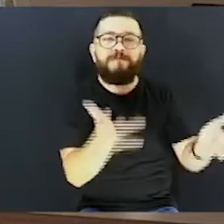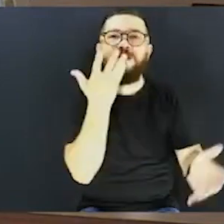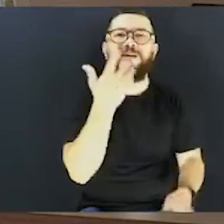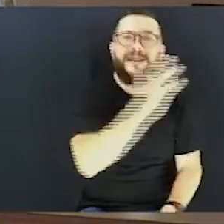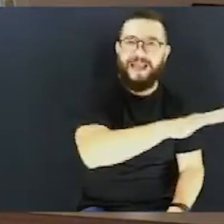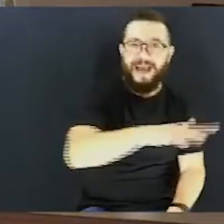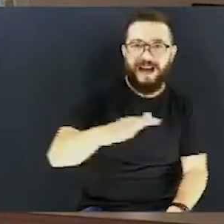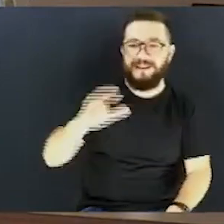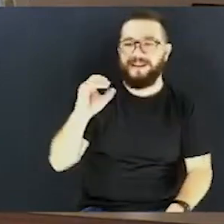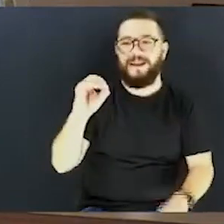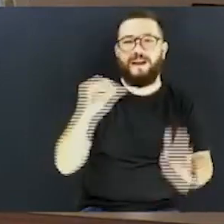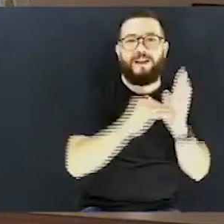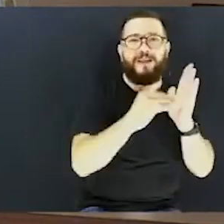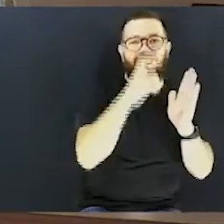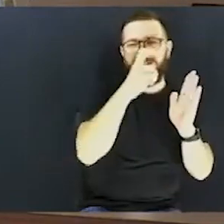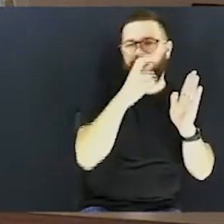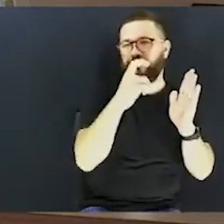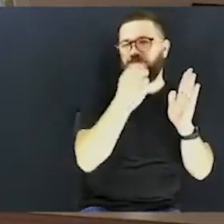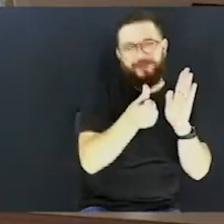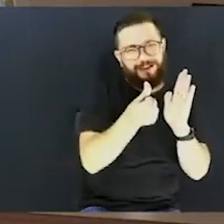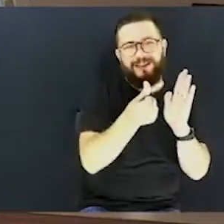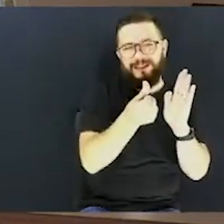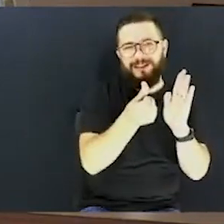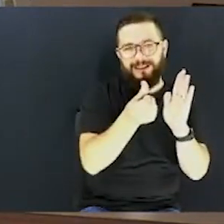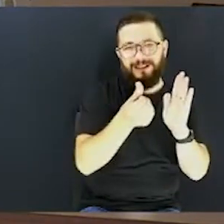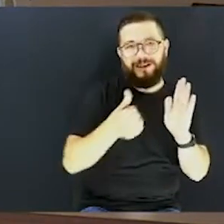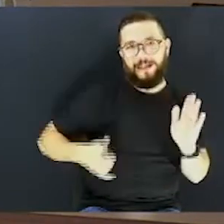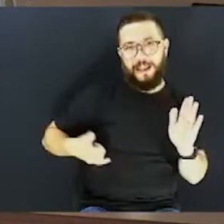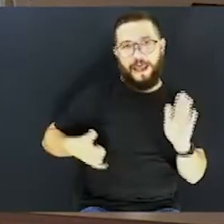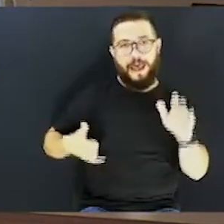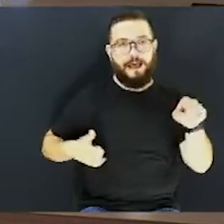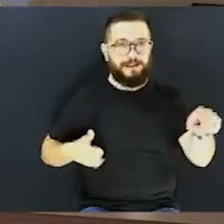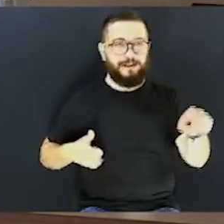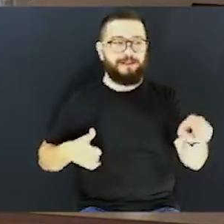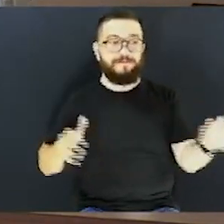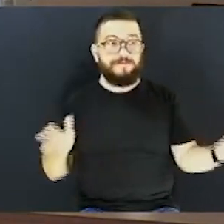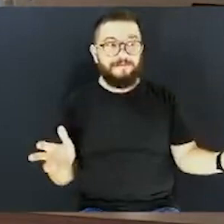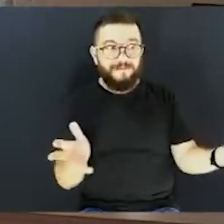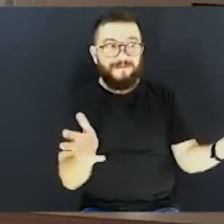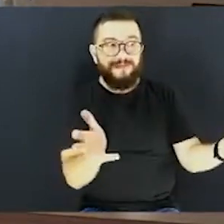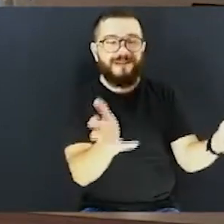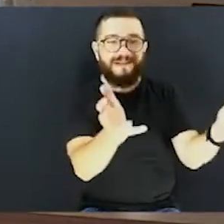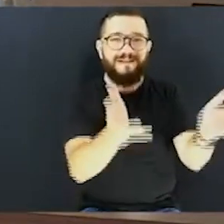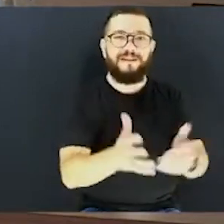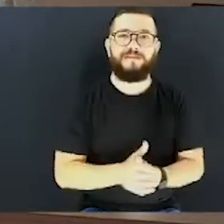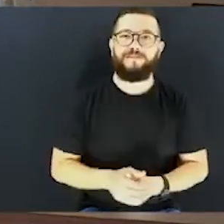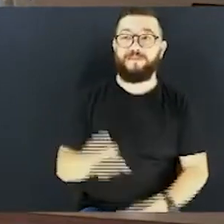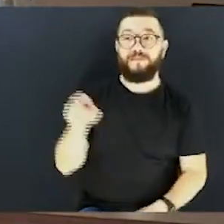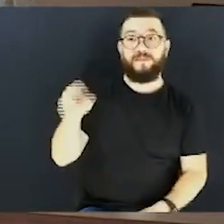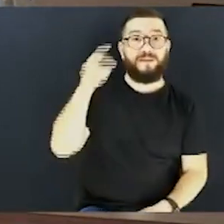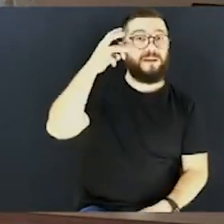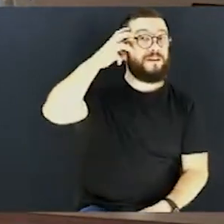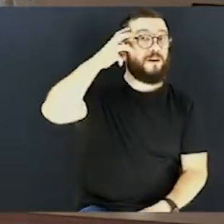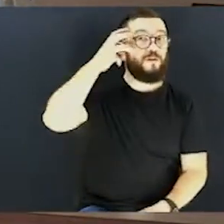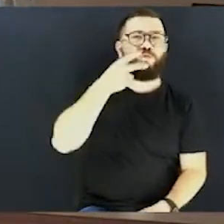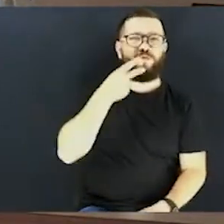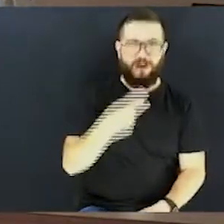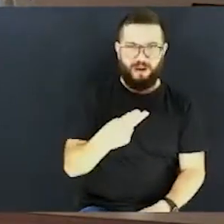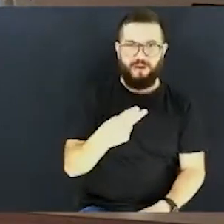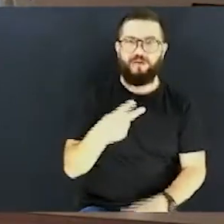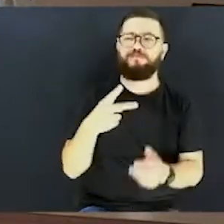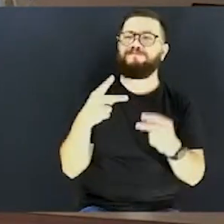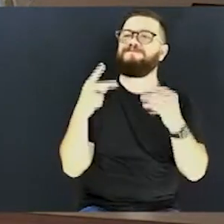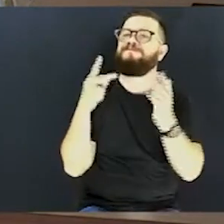6 anos, os primeiros anos de vida da criança. E essa é uma fase, como o vereador Dalton falou, em que a criança